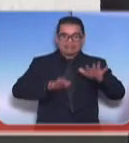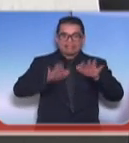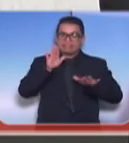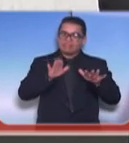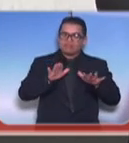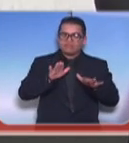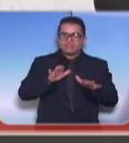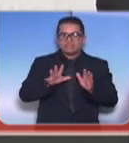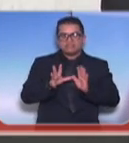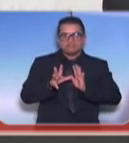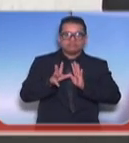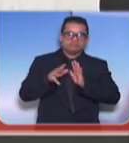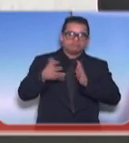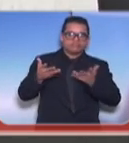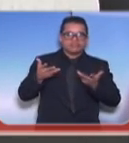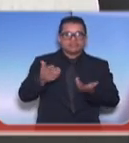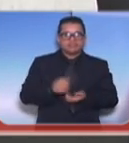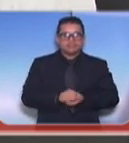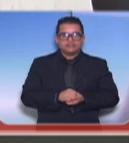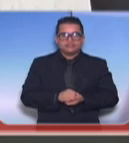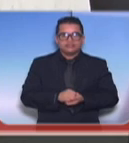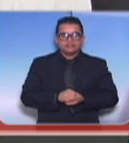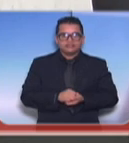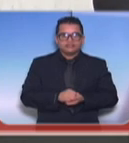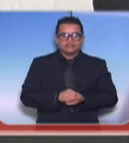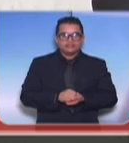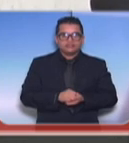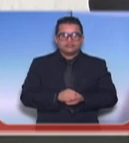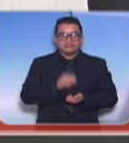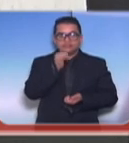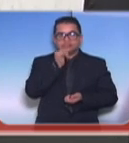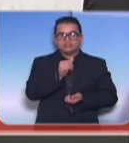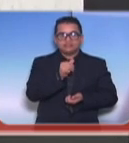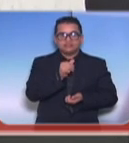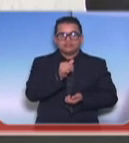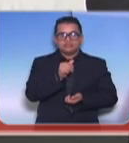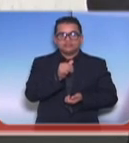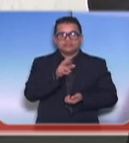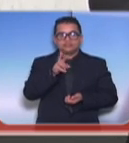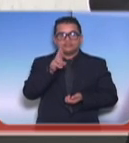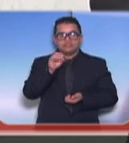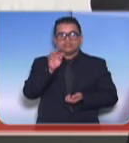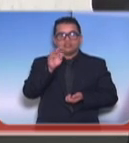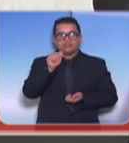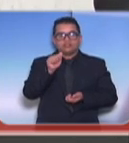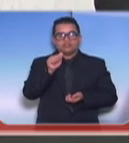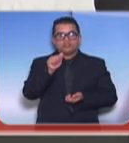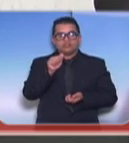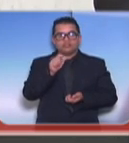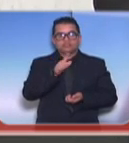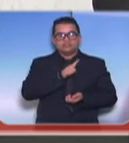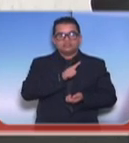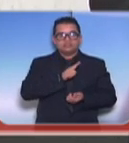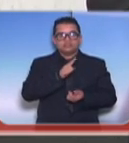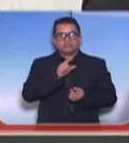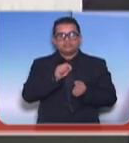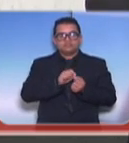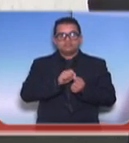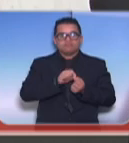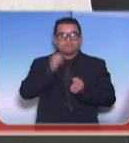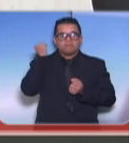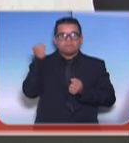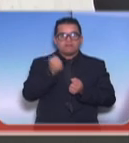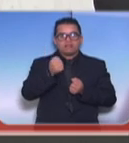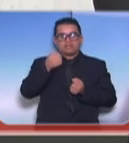27 cidades. E dizem o seguinte, que a Rota teria cometido 13 dessas